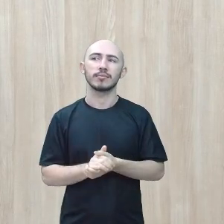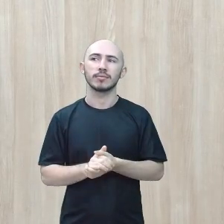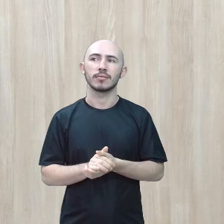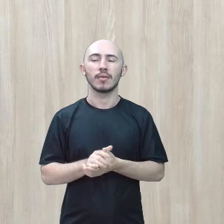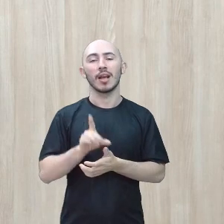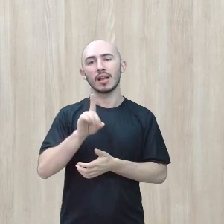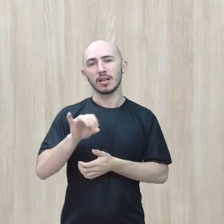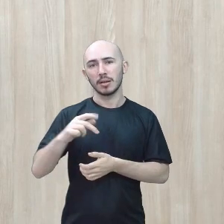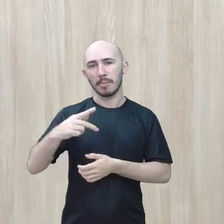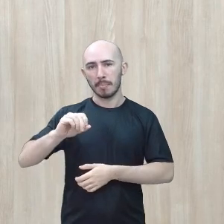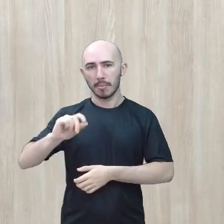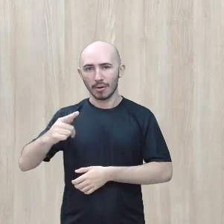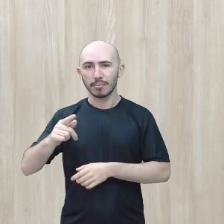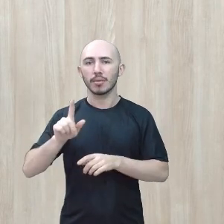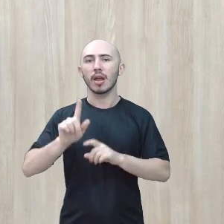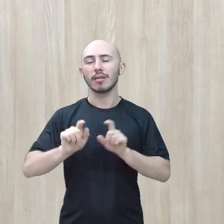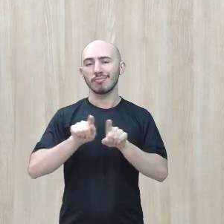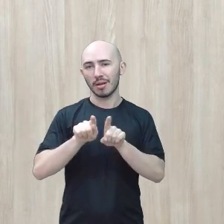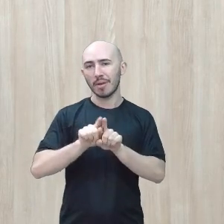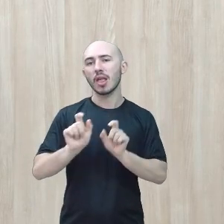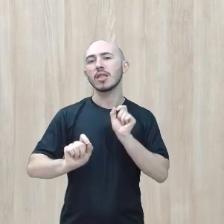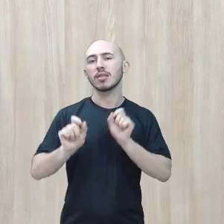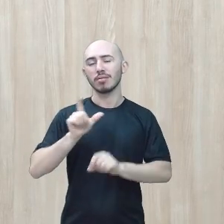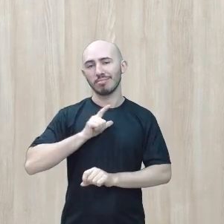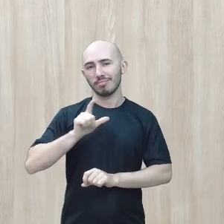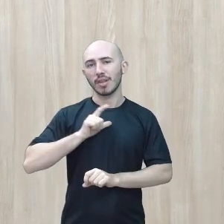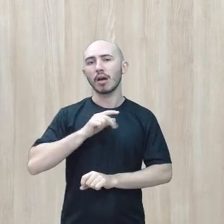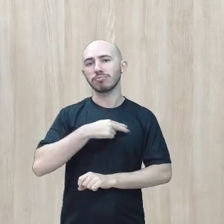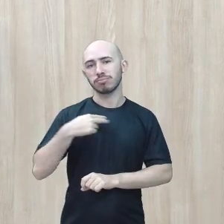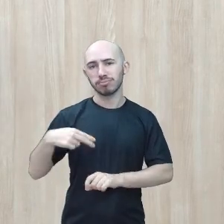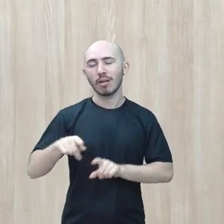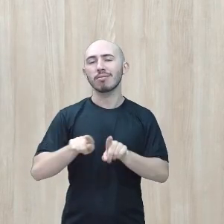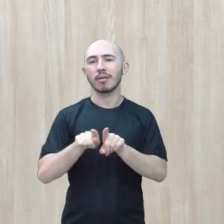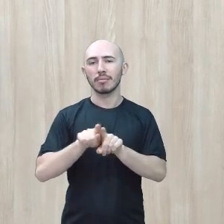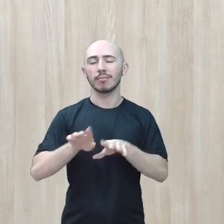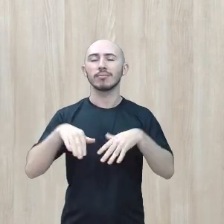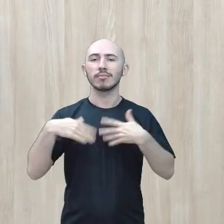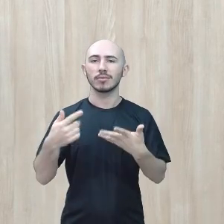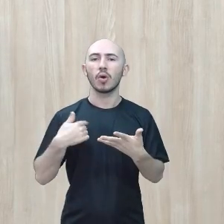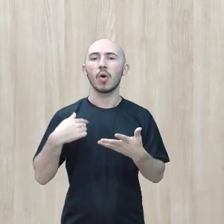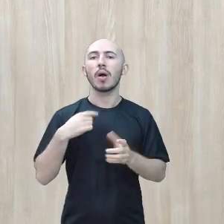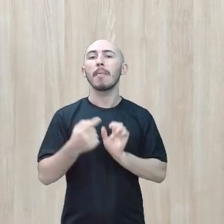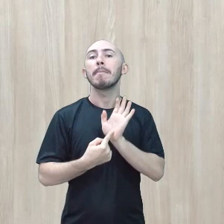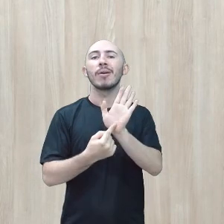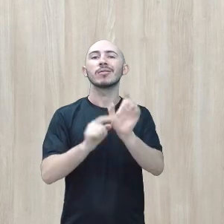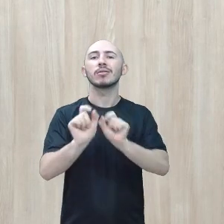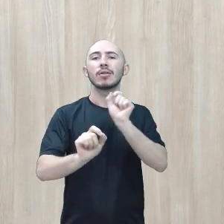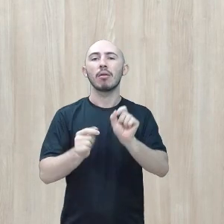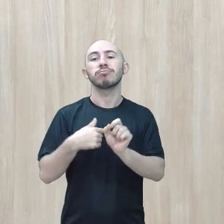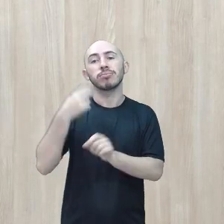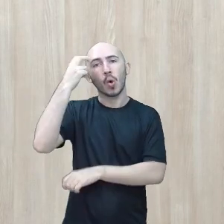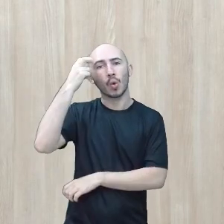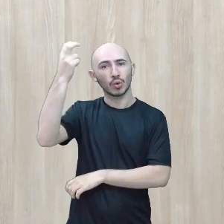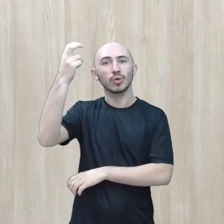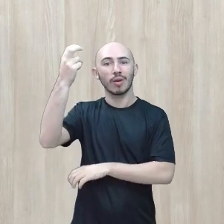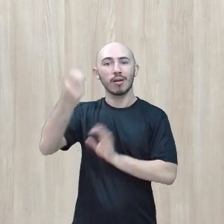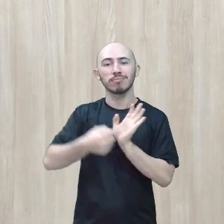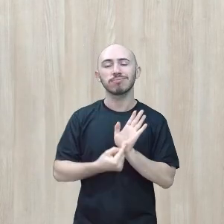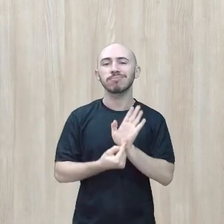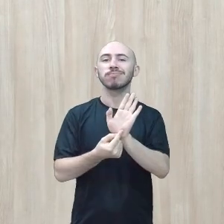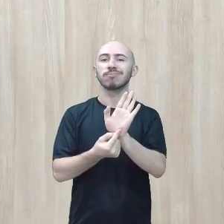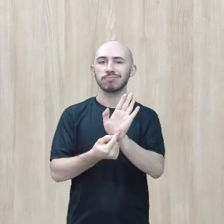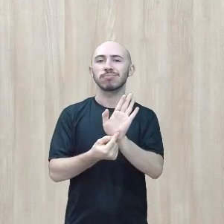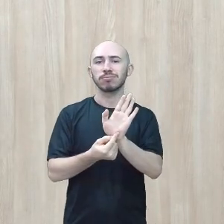no Japão. Então, quando vocês ouvirem o K-pop, é uma manifestação cultural tipicamente da Coreia do